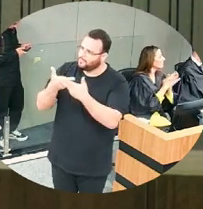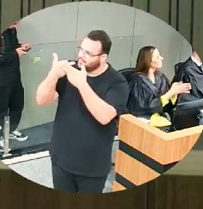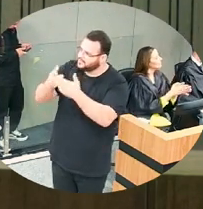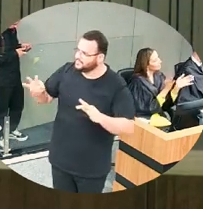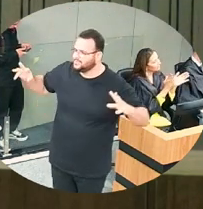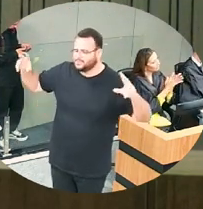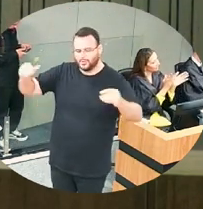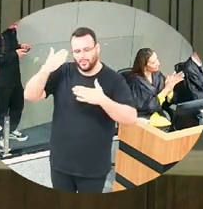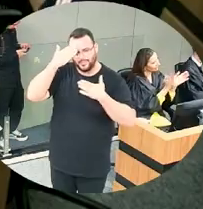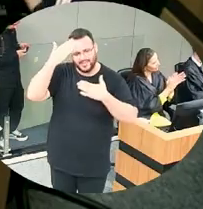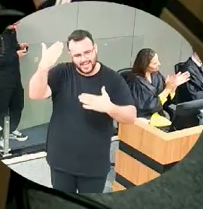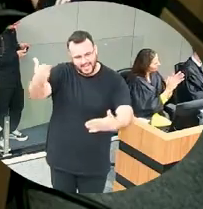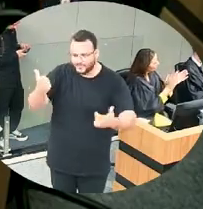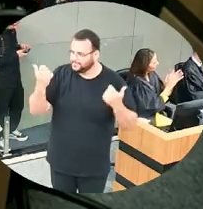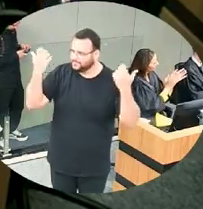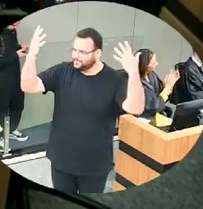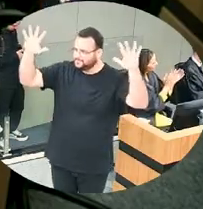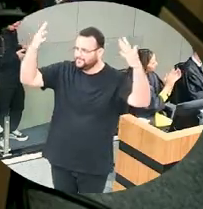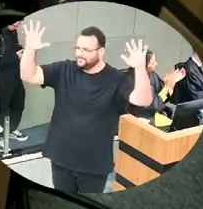todos